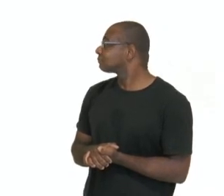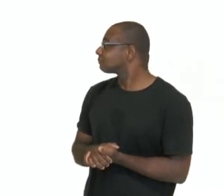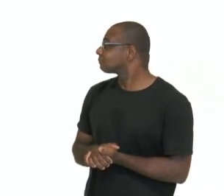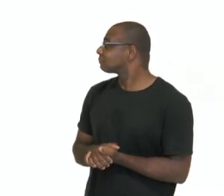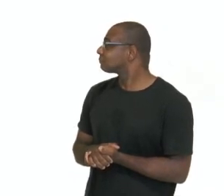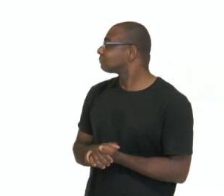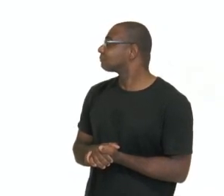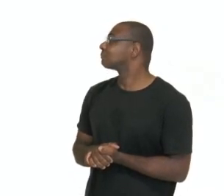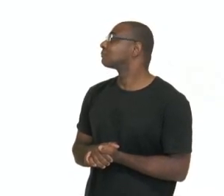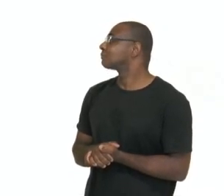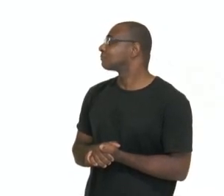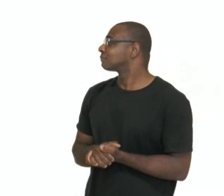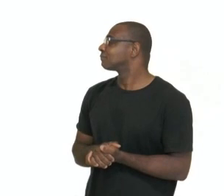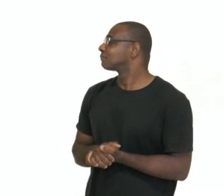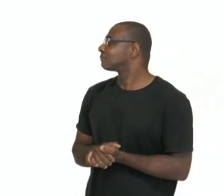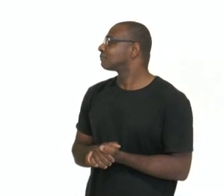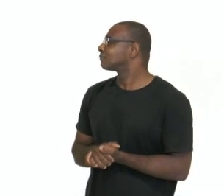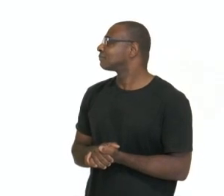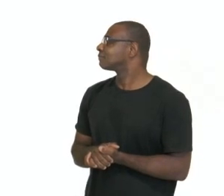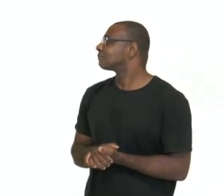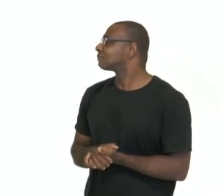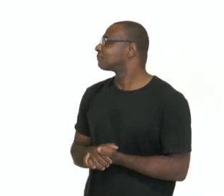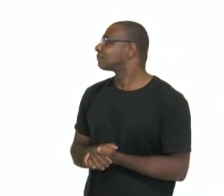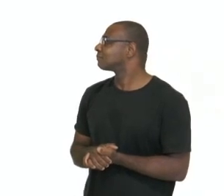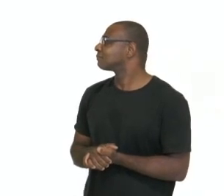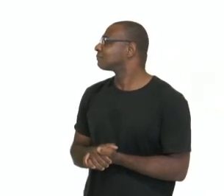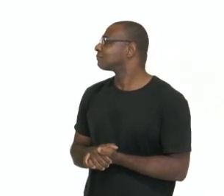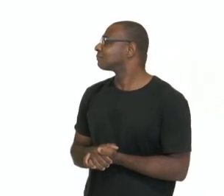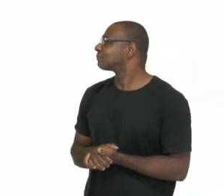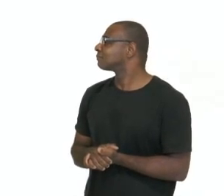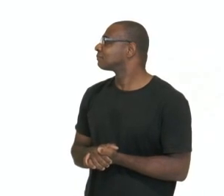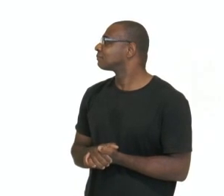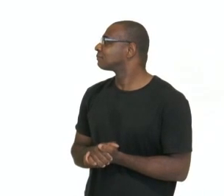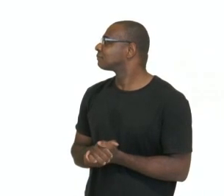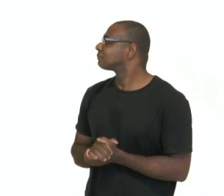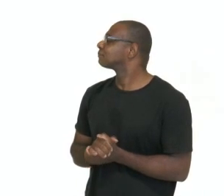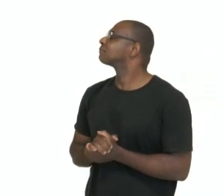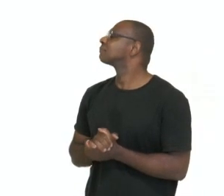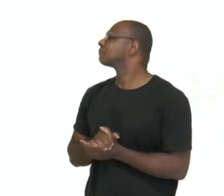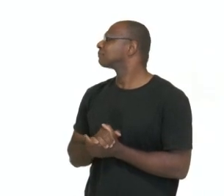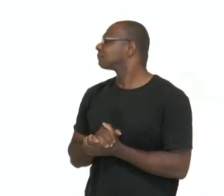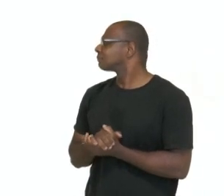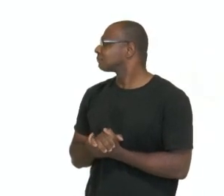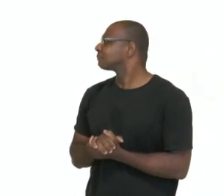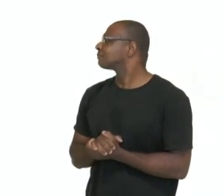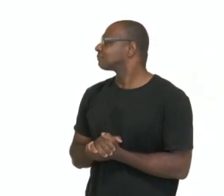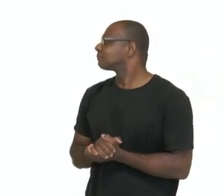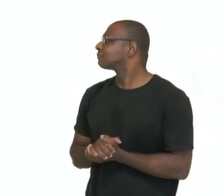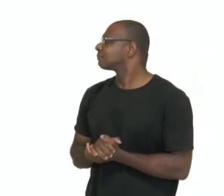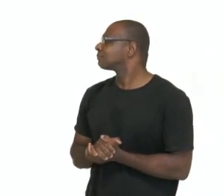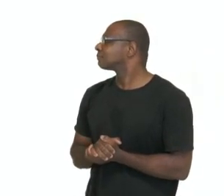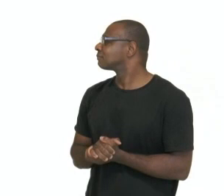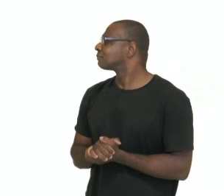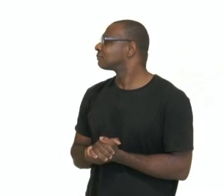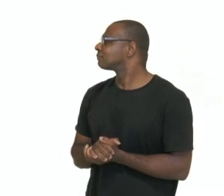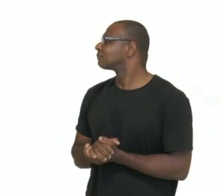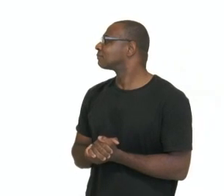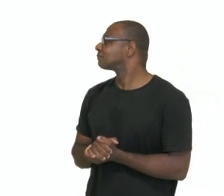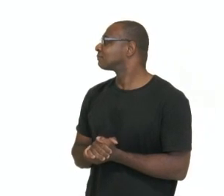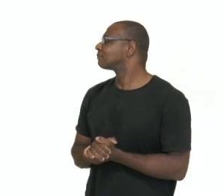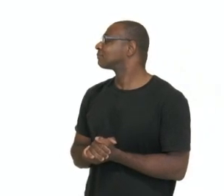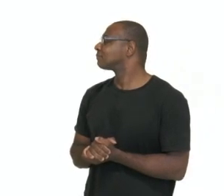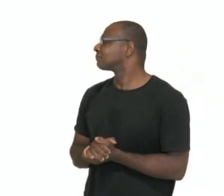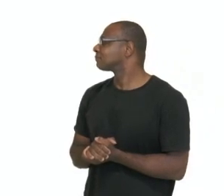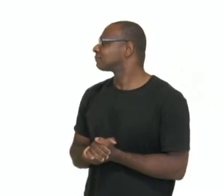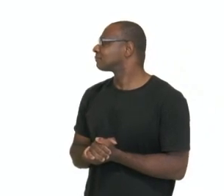vivendo com ele, comendo, dormindo, completamente acima de minhas posses. Disse-me que eu